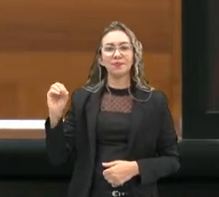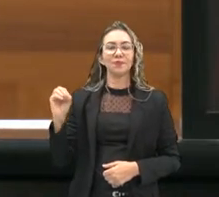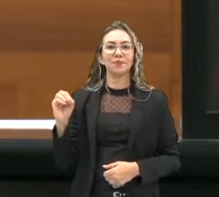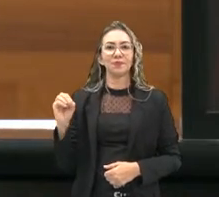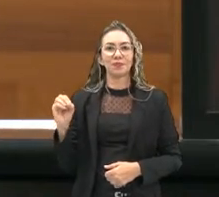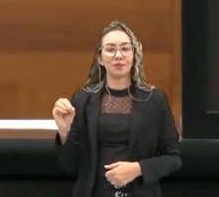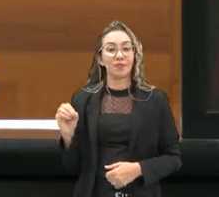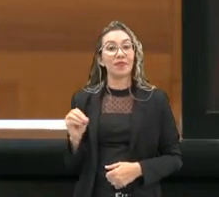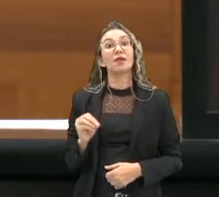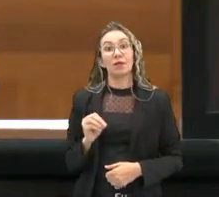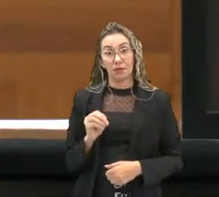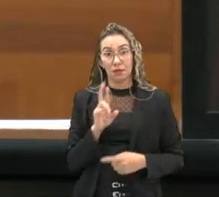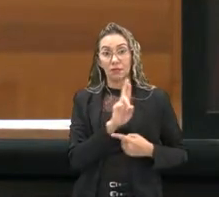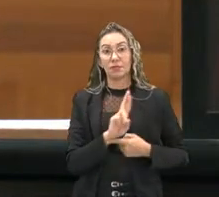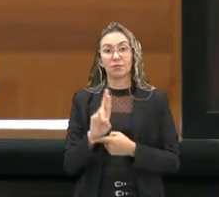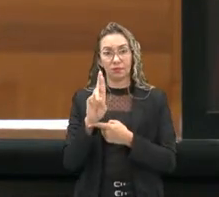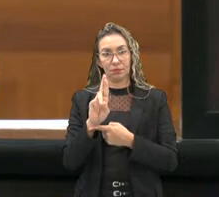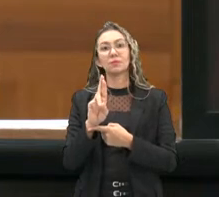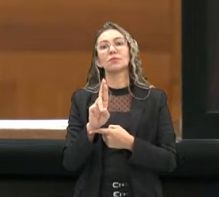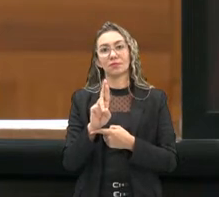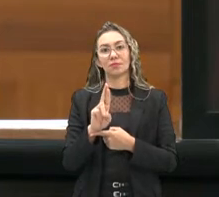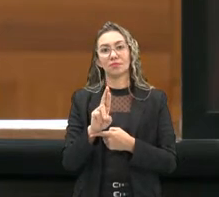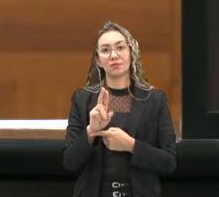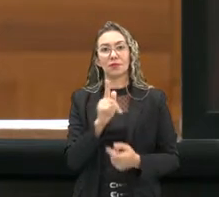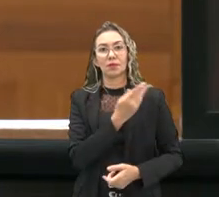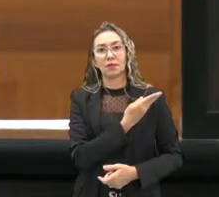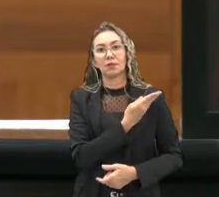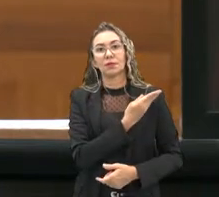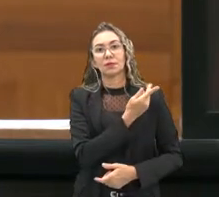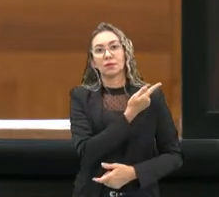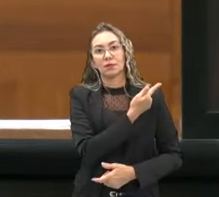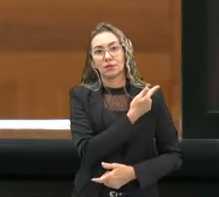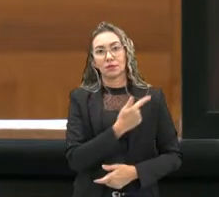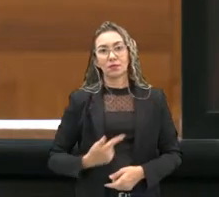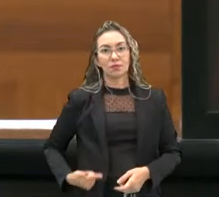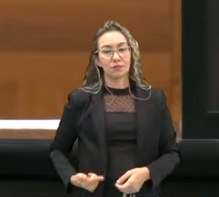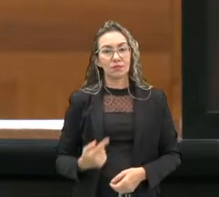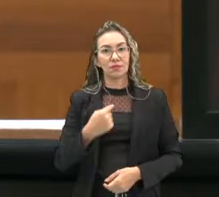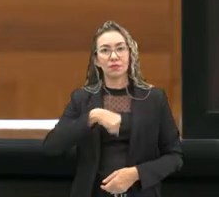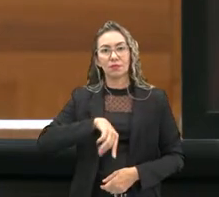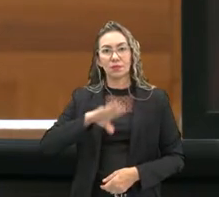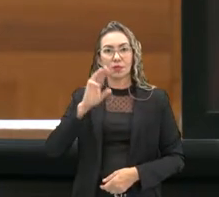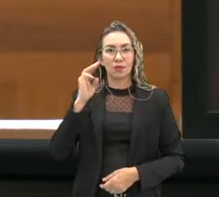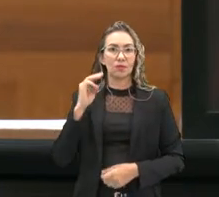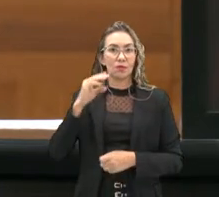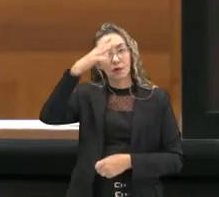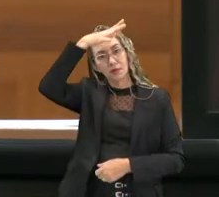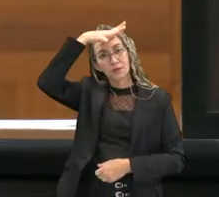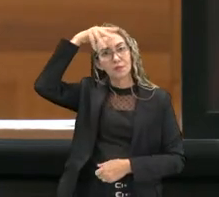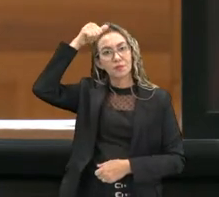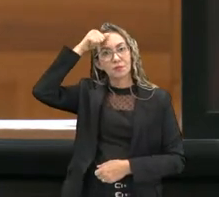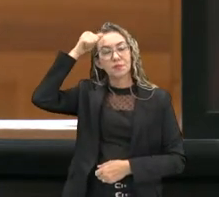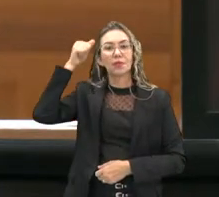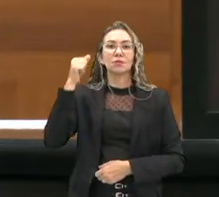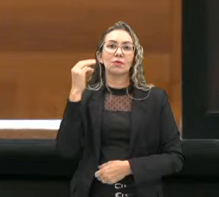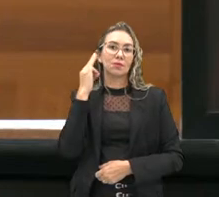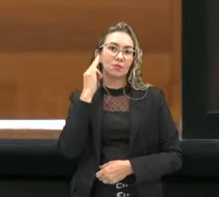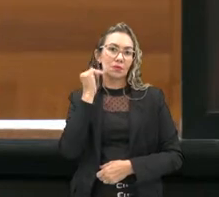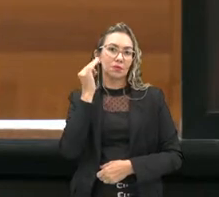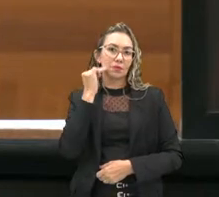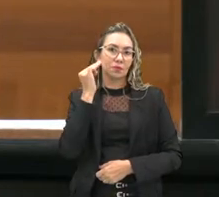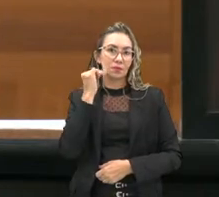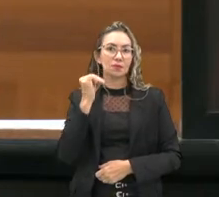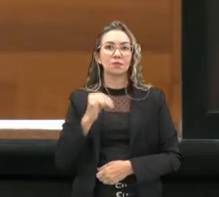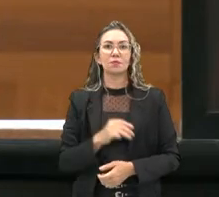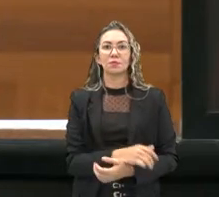Representando o governador do Estado de Mato Grosso, doutor Mauro Mendes, convido para compor a mesa de honra o